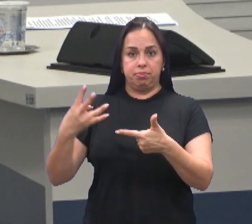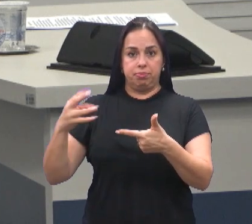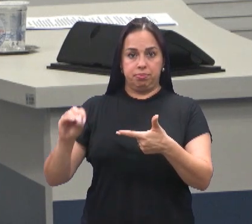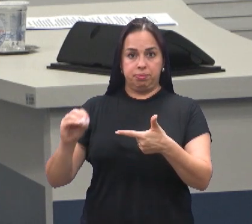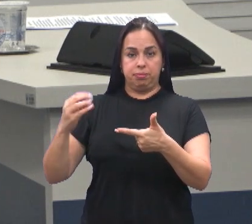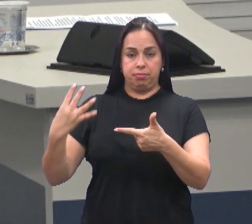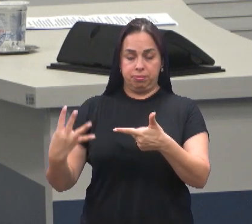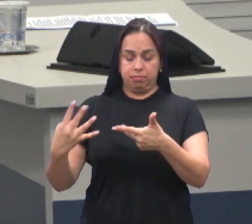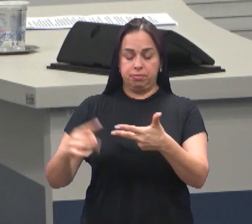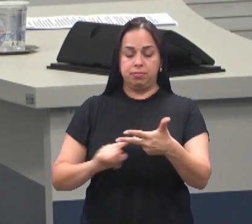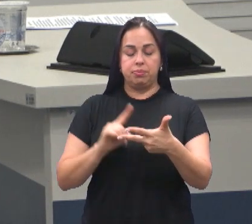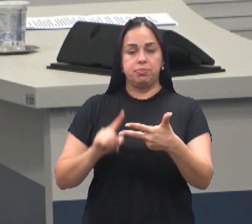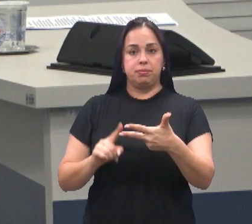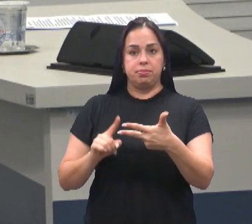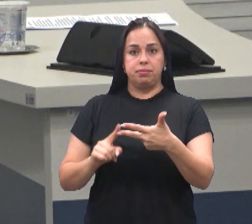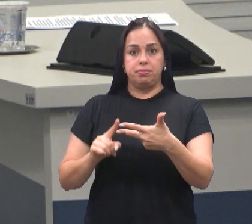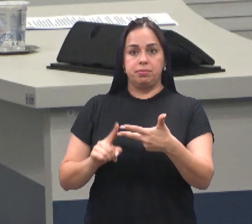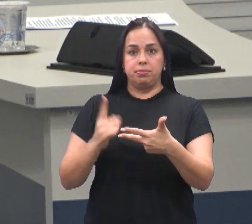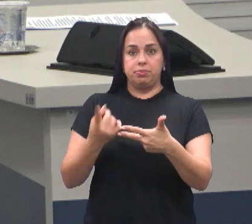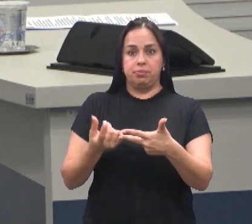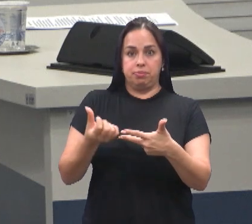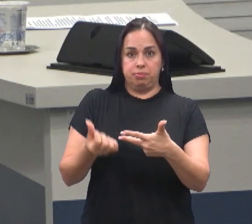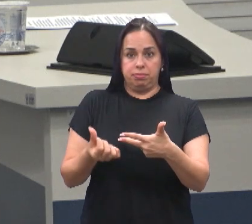14514/2024, processo número